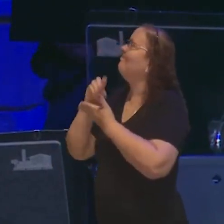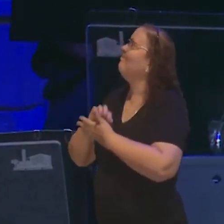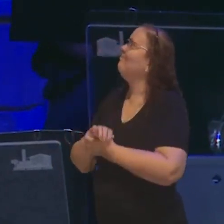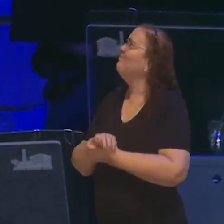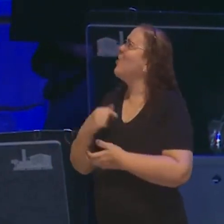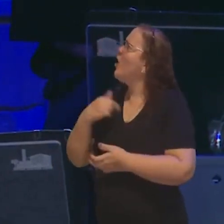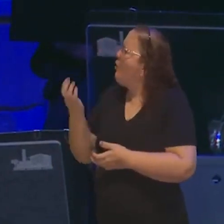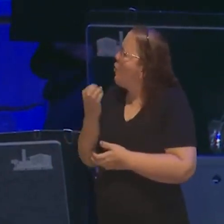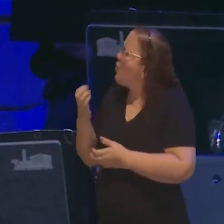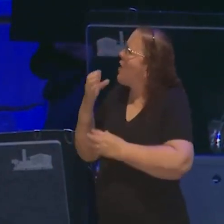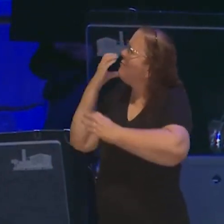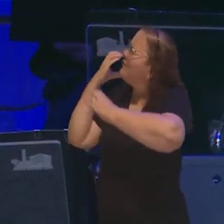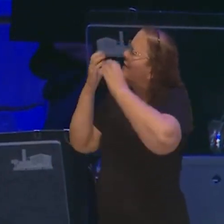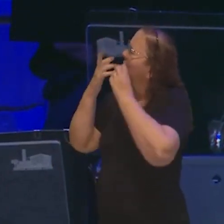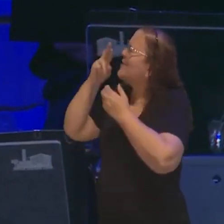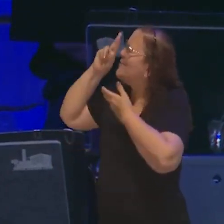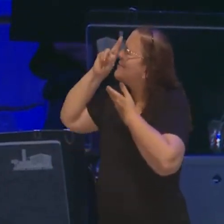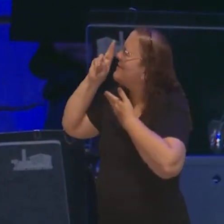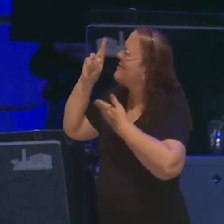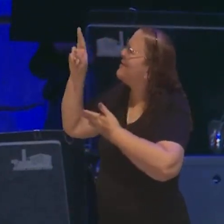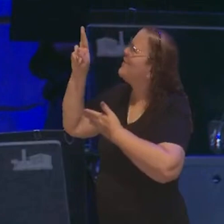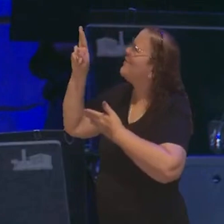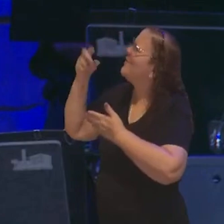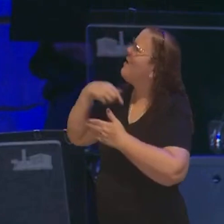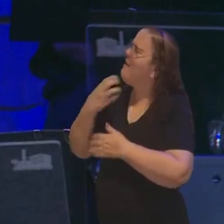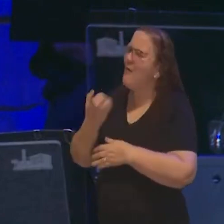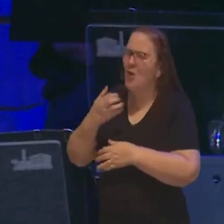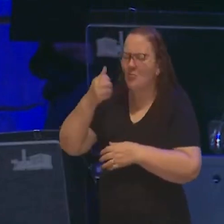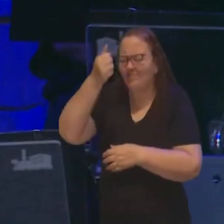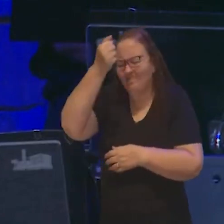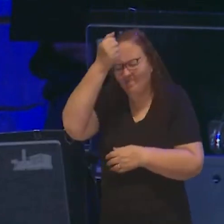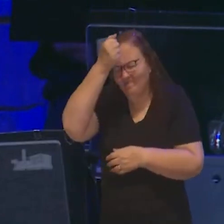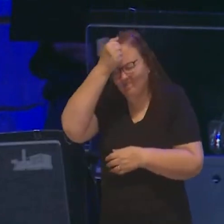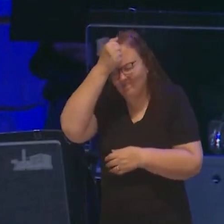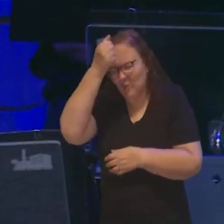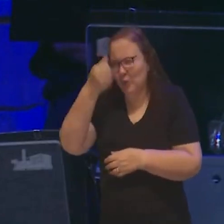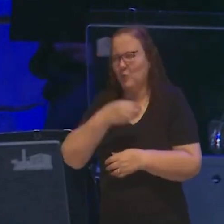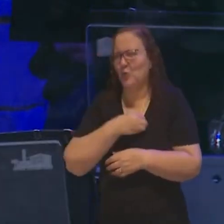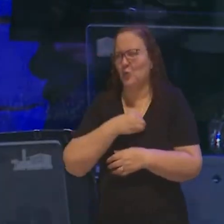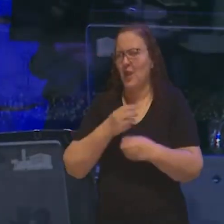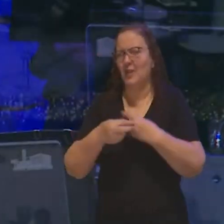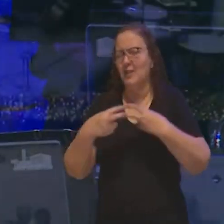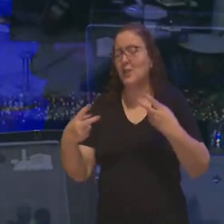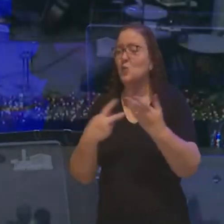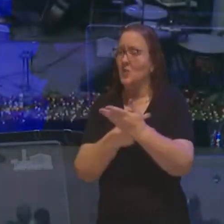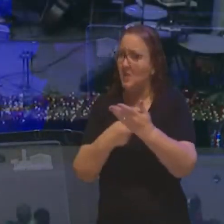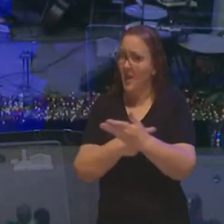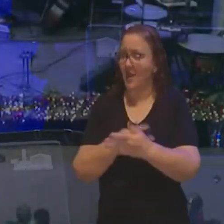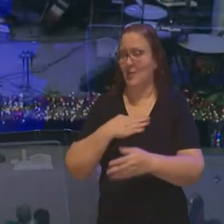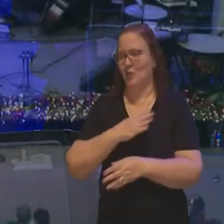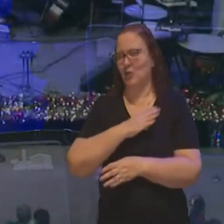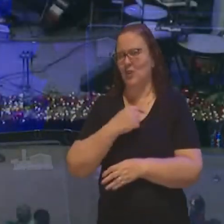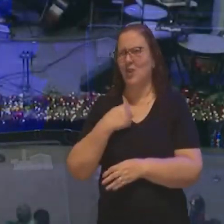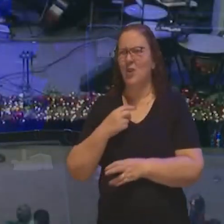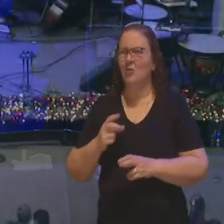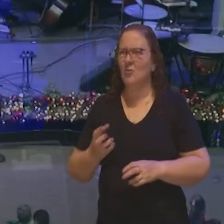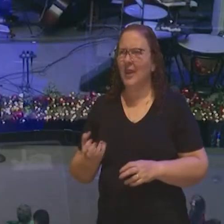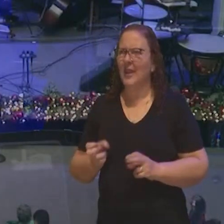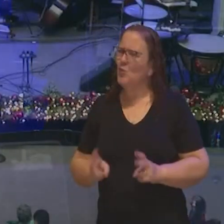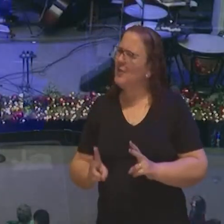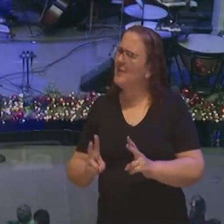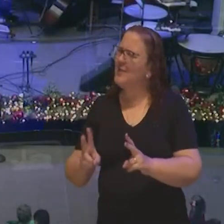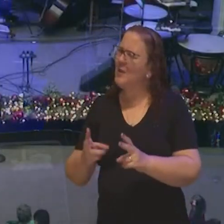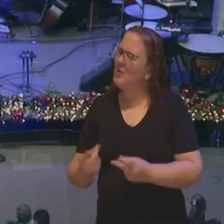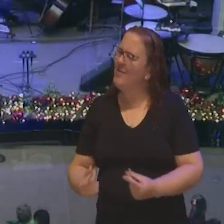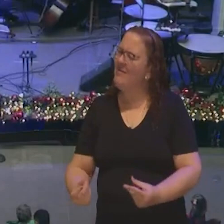Eu quero cantar contigo. Eu quero me arrepender dos meus pecados. Eu quero estar para sempre, na eternidade,